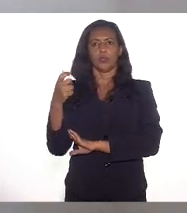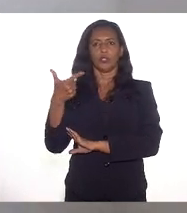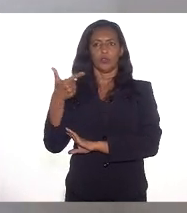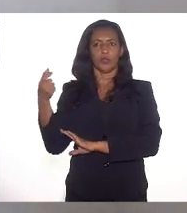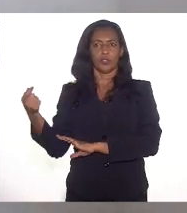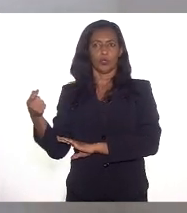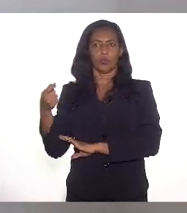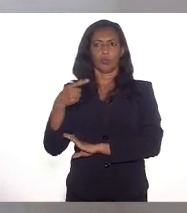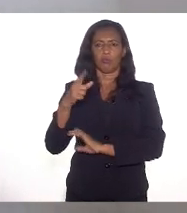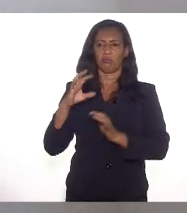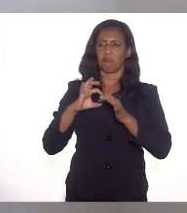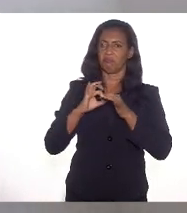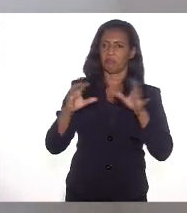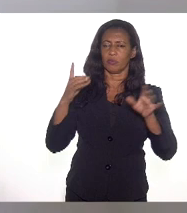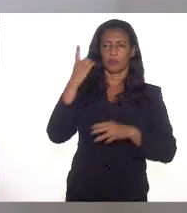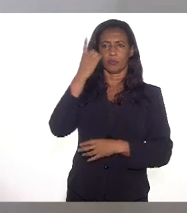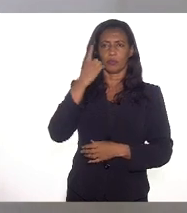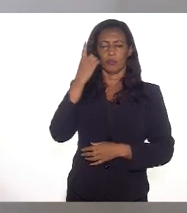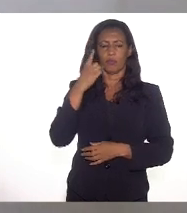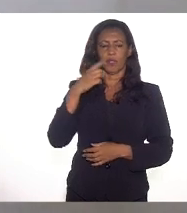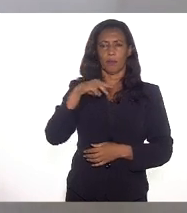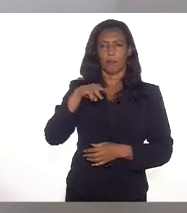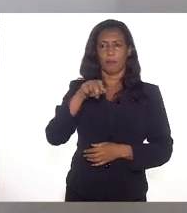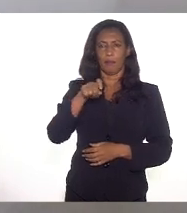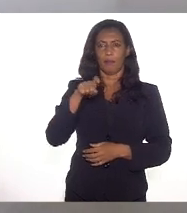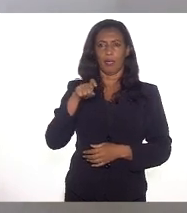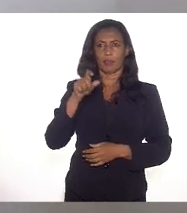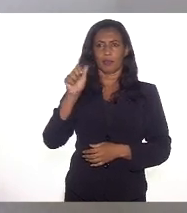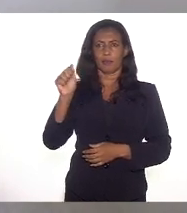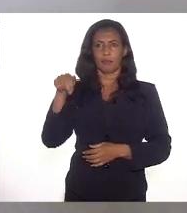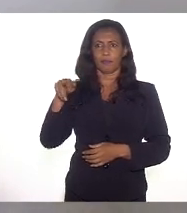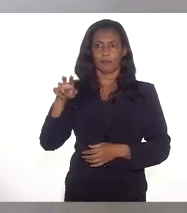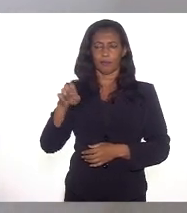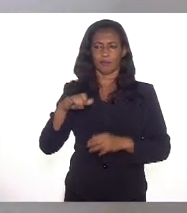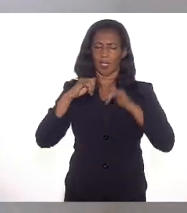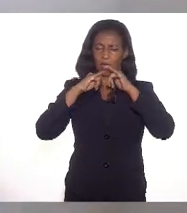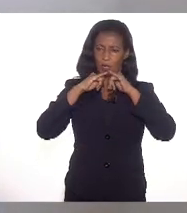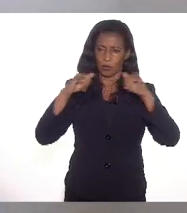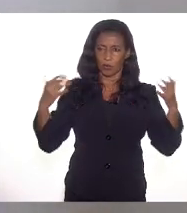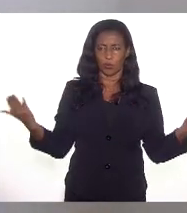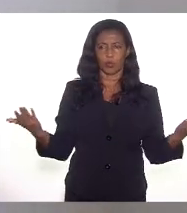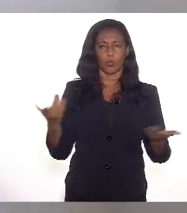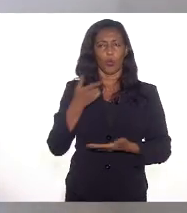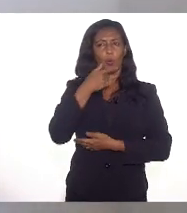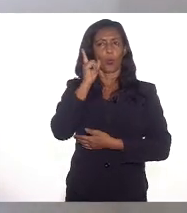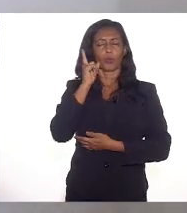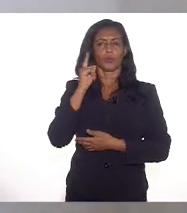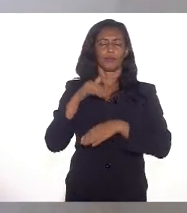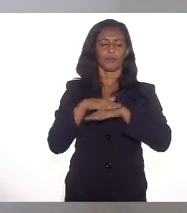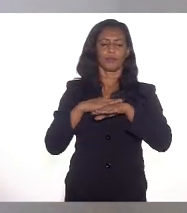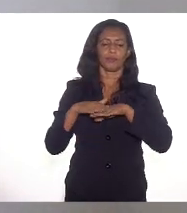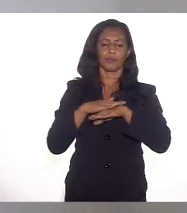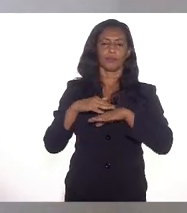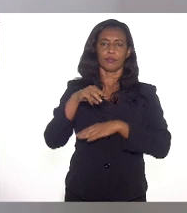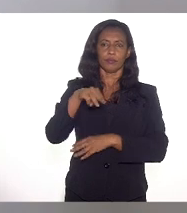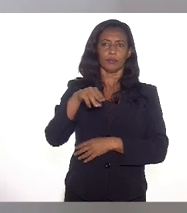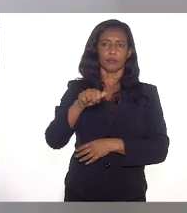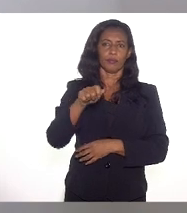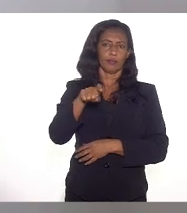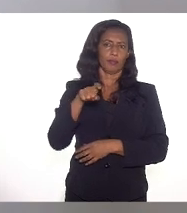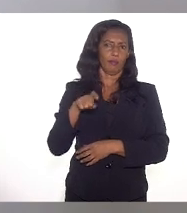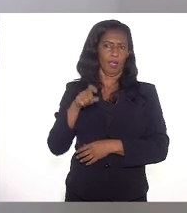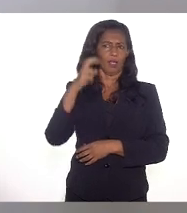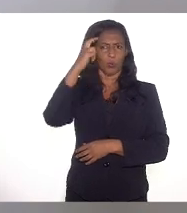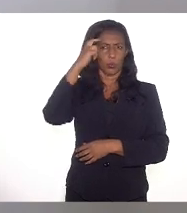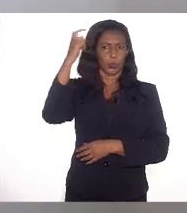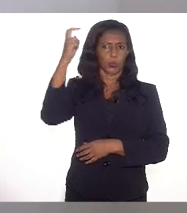de autoria dos deputados Max Lemos e André Siciliano. Quero anunciar que eu conversei ontem com o nosso Max, autor intelectual